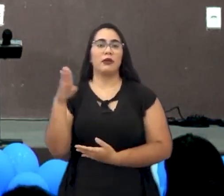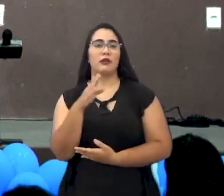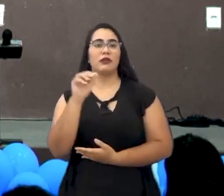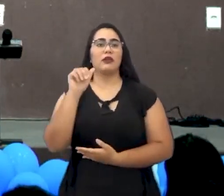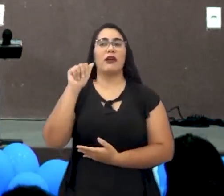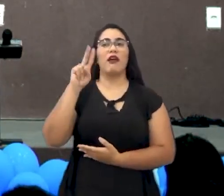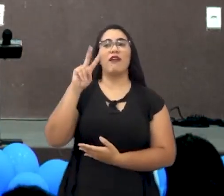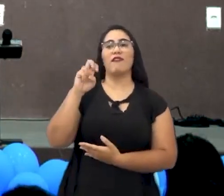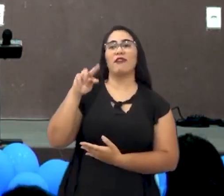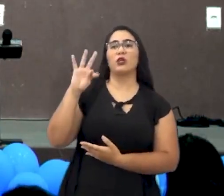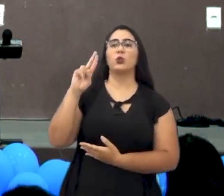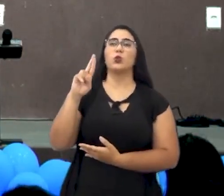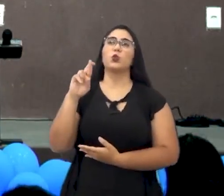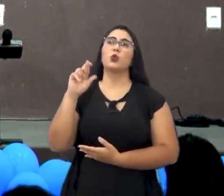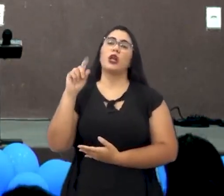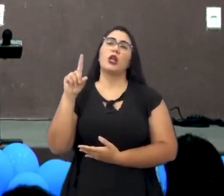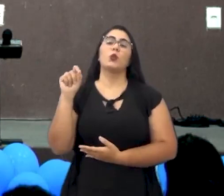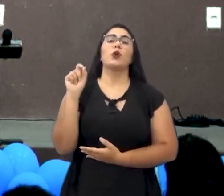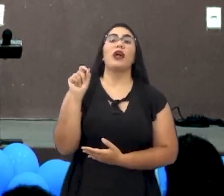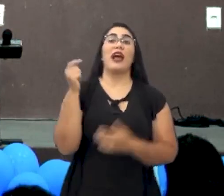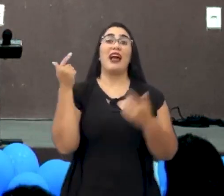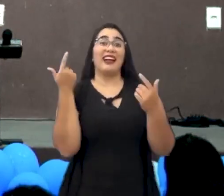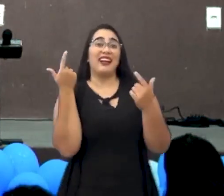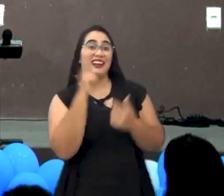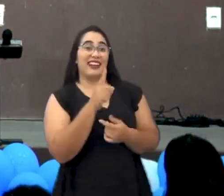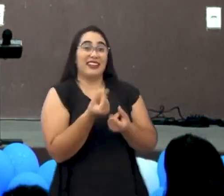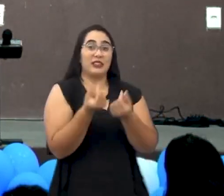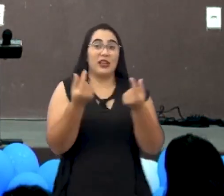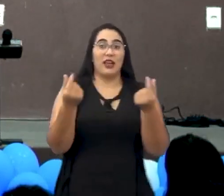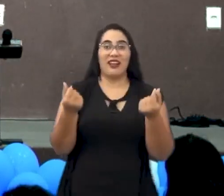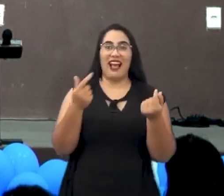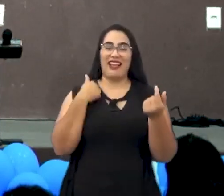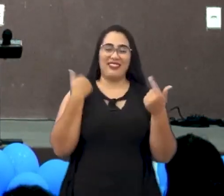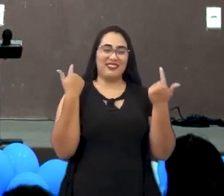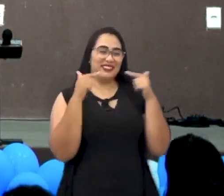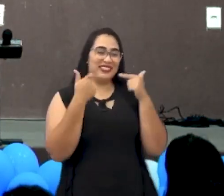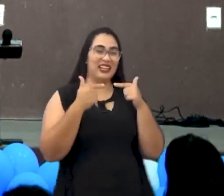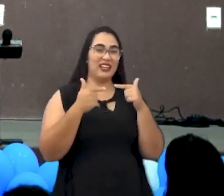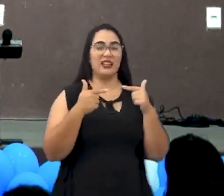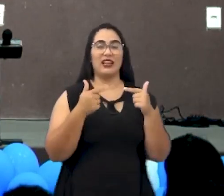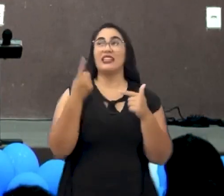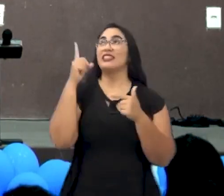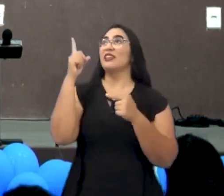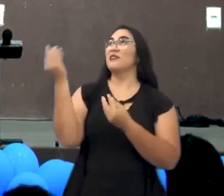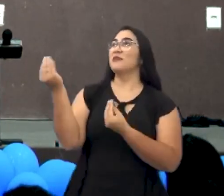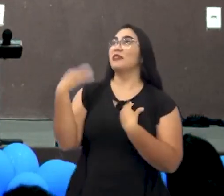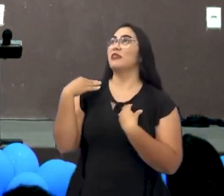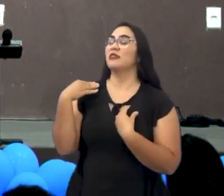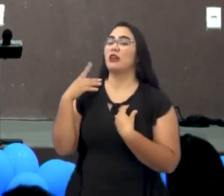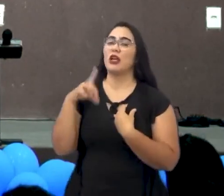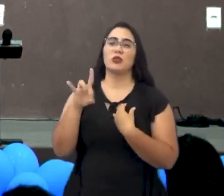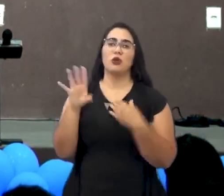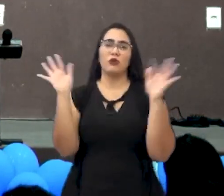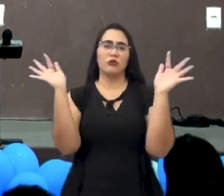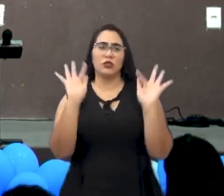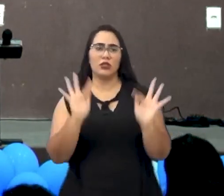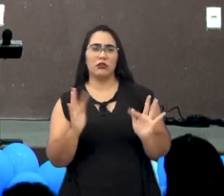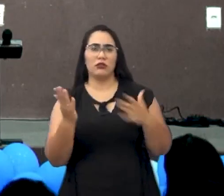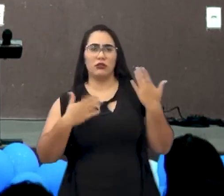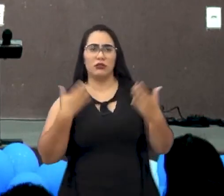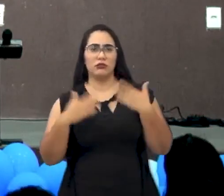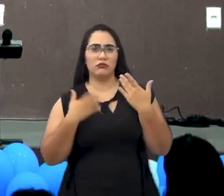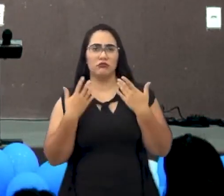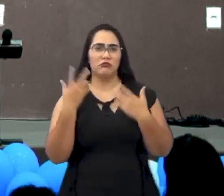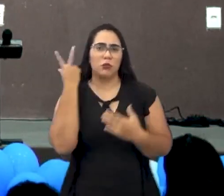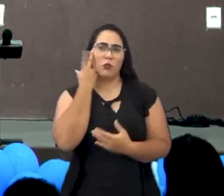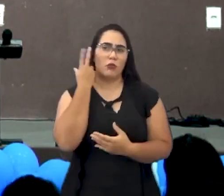estar, ganhei um dinheiro bom agora. Deus me deu dinheiro. Ai, como eu estou feliz. Não, isso é felicidade, é alegria. Qualquer